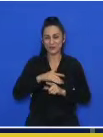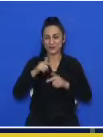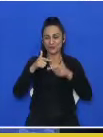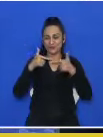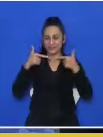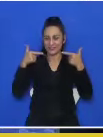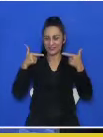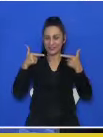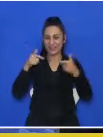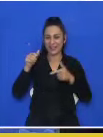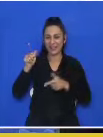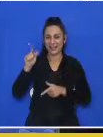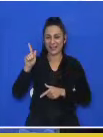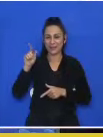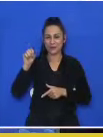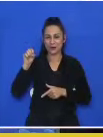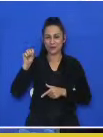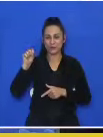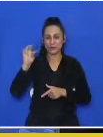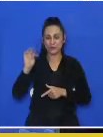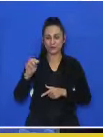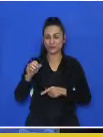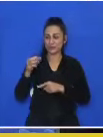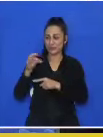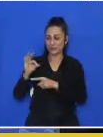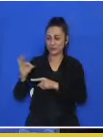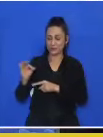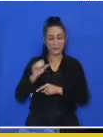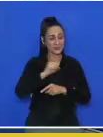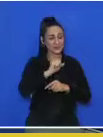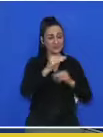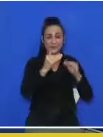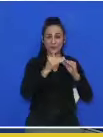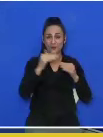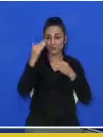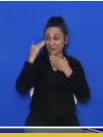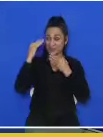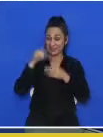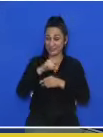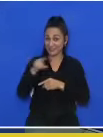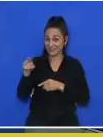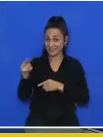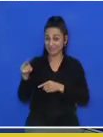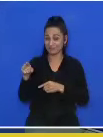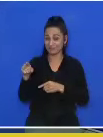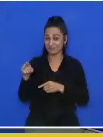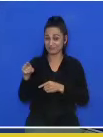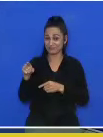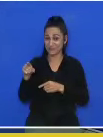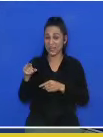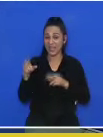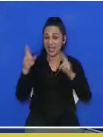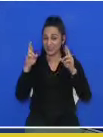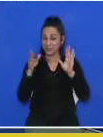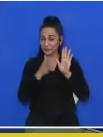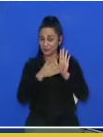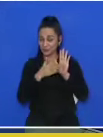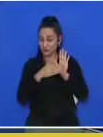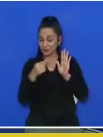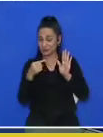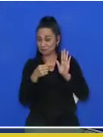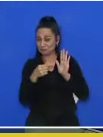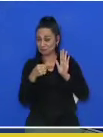sorte. Auditoras, confirmam? Sim, confirmo. Sim, confirmo. Obrigado. E aí? A sorte estava na sua